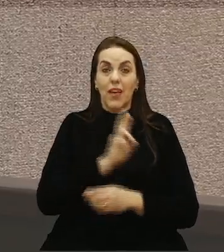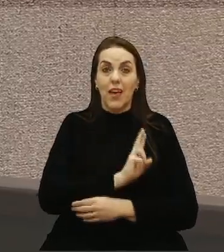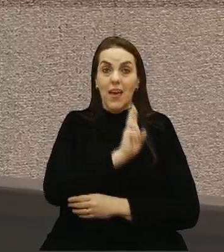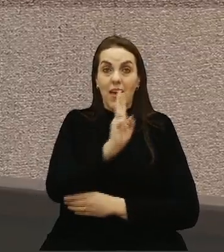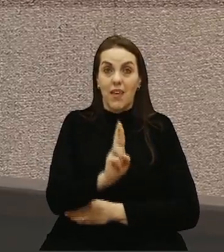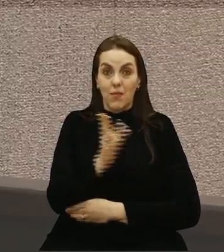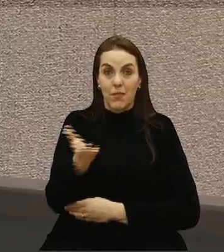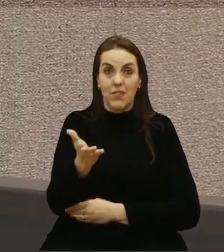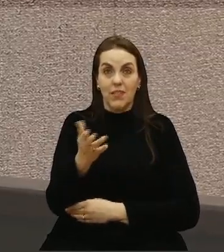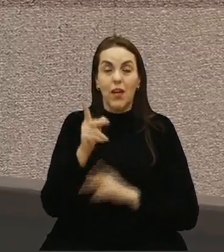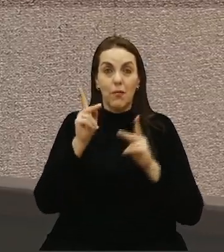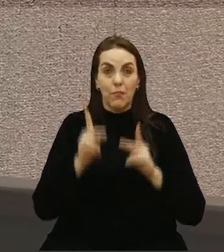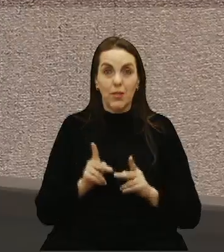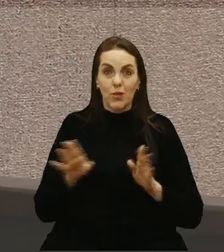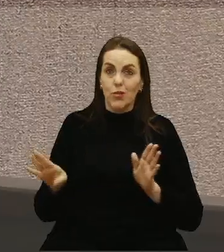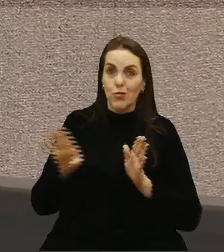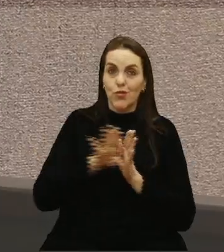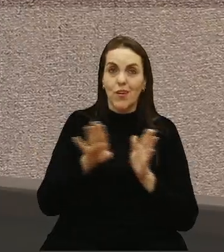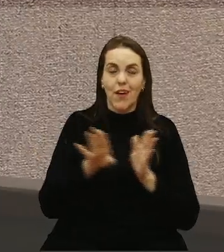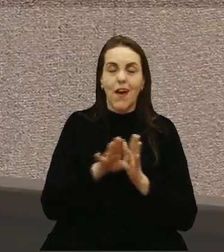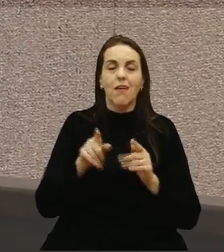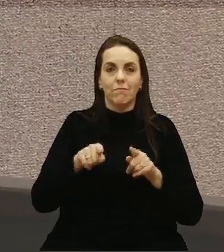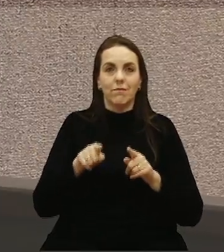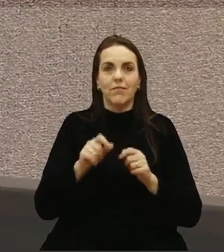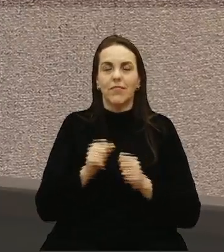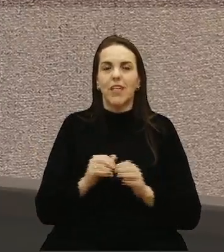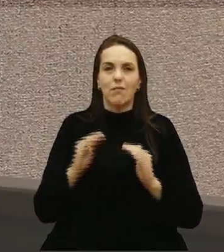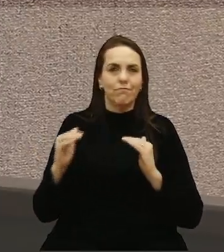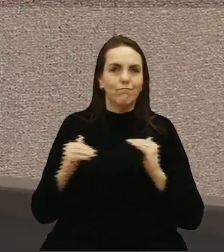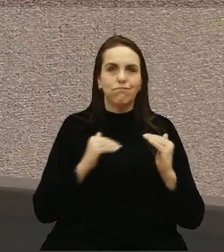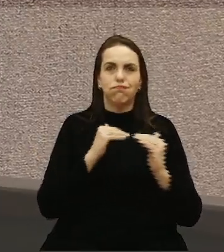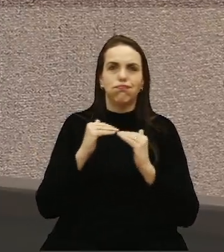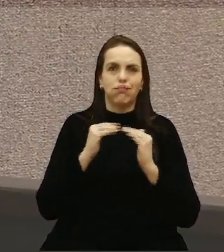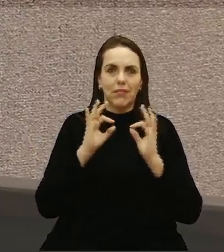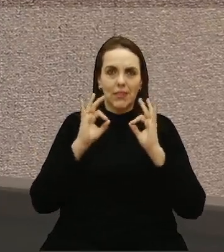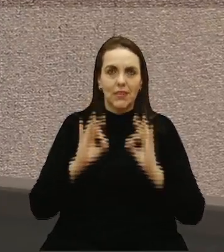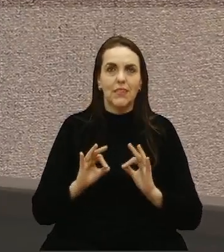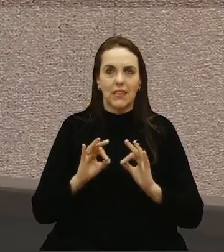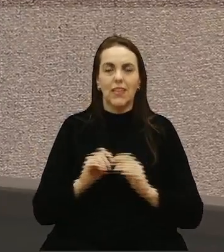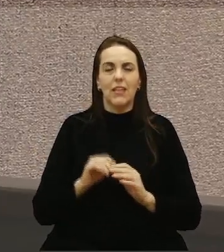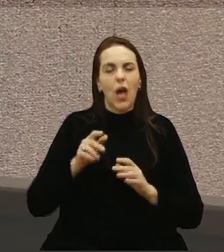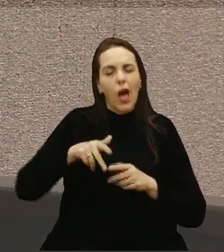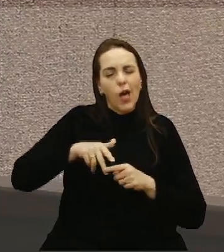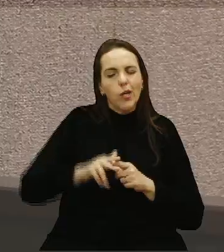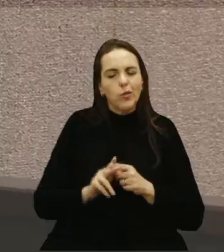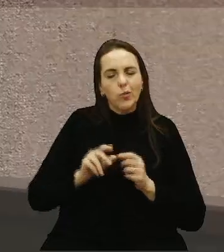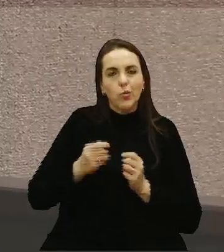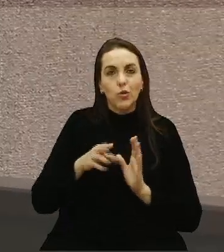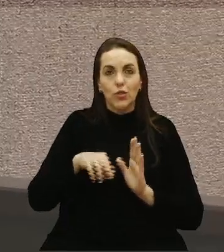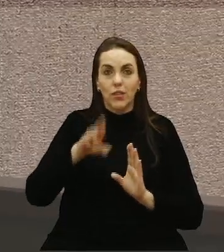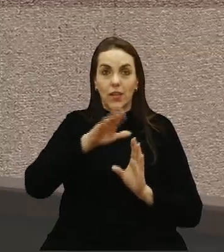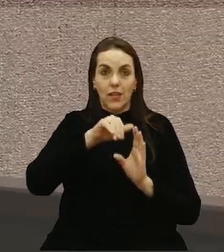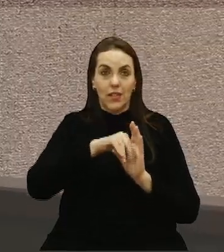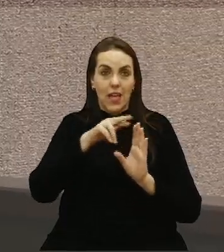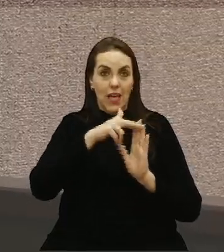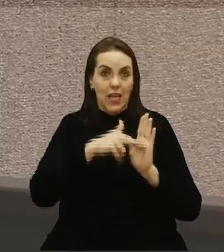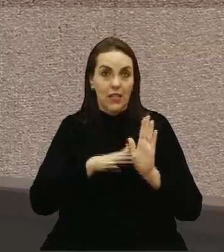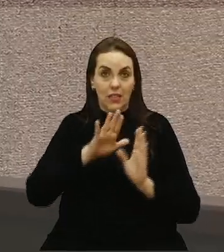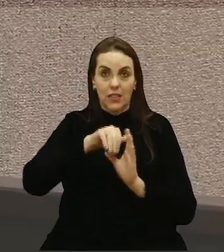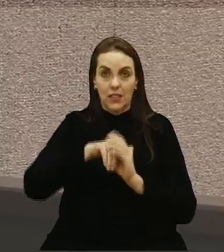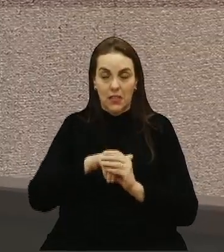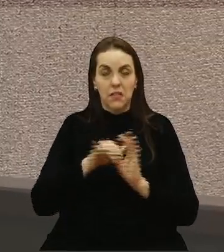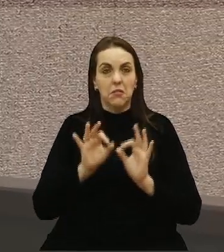porque as pessoas chegarem aqui e se sintam representadas, celeridade. Então, são pequenas coisas que são ajustadas dentro do regimento, dão celeridade à sessão